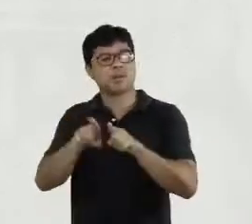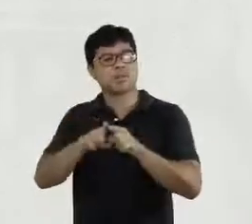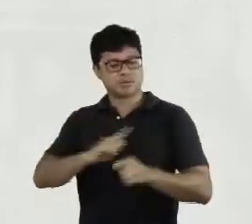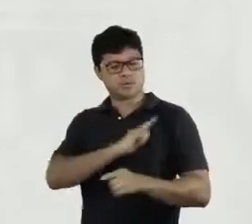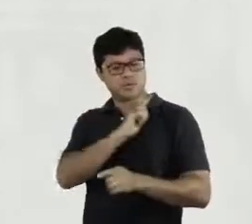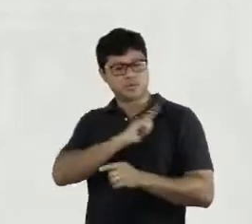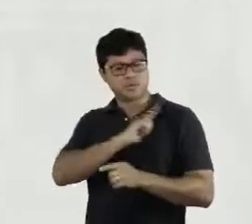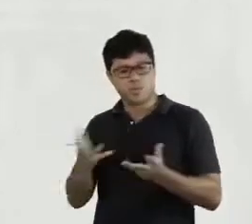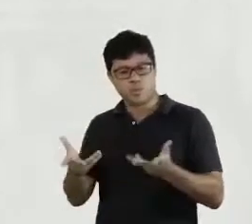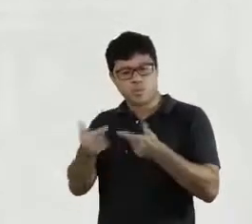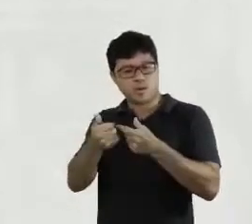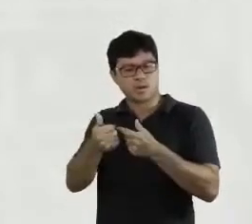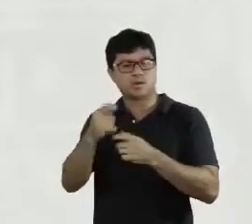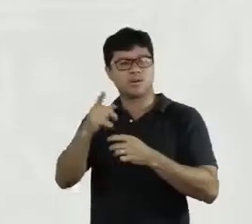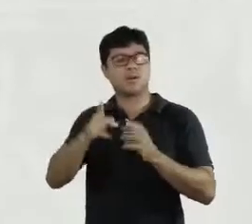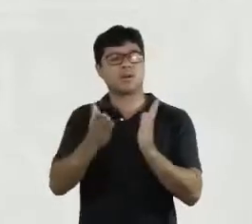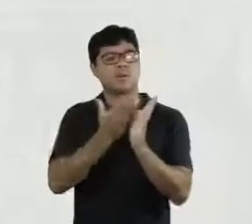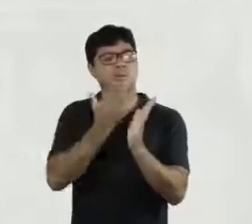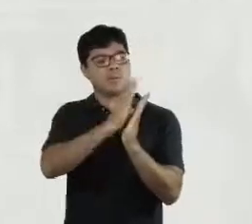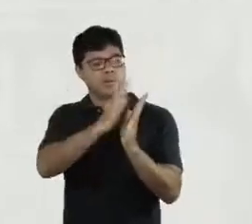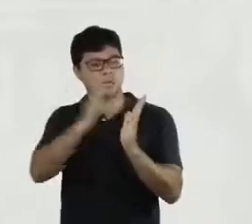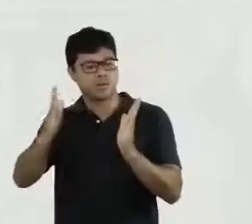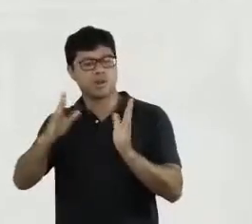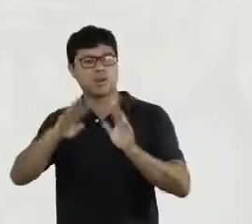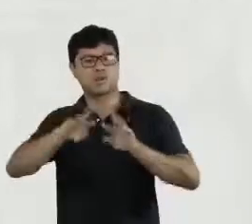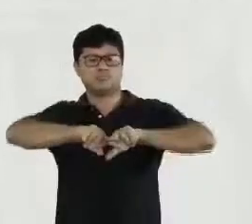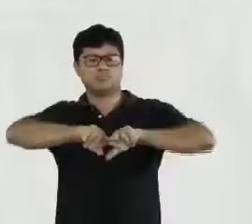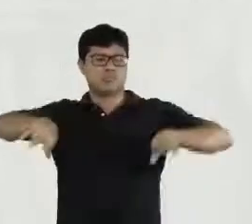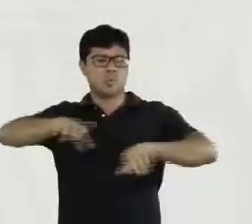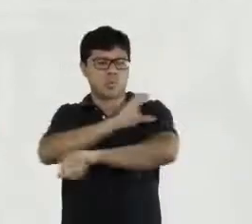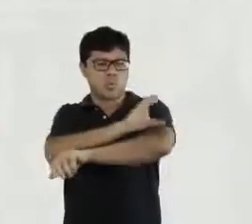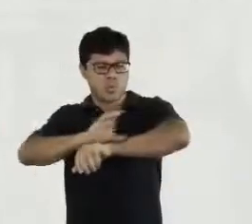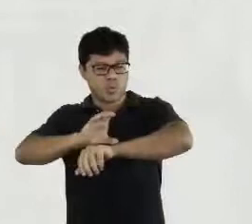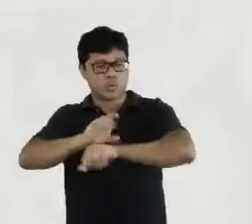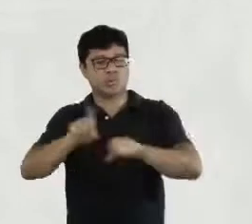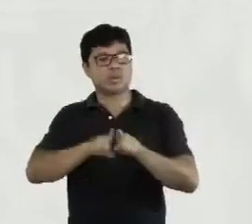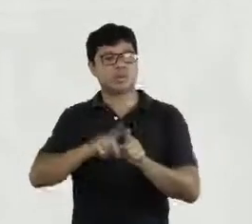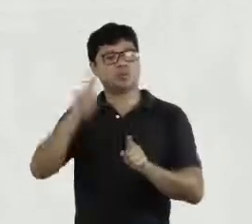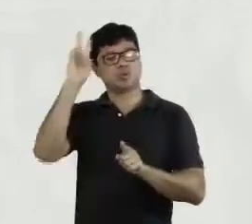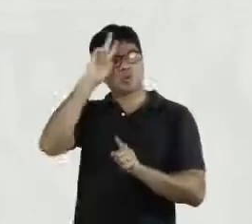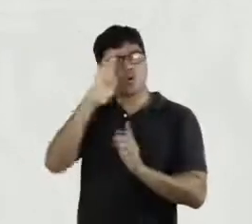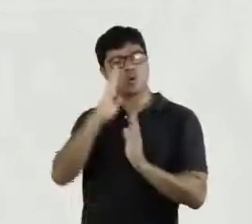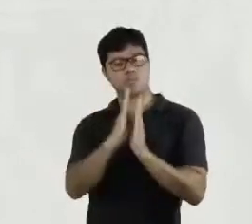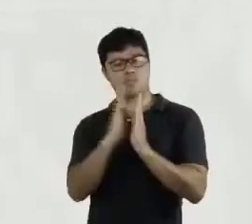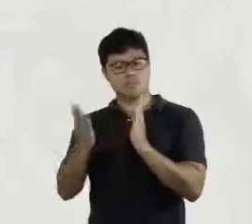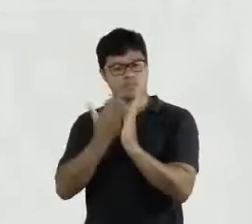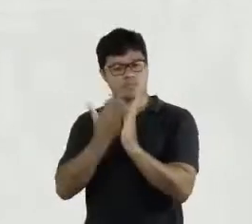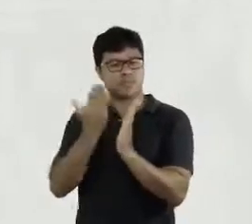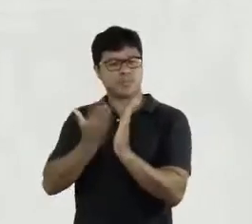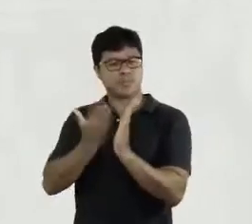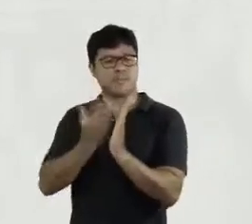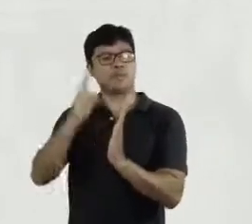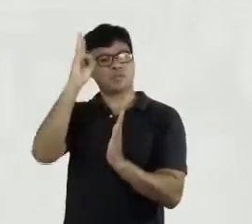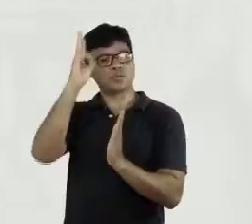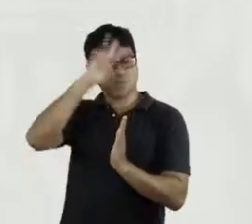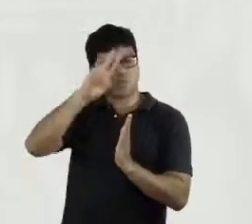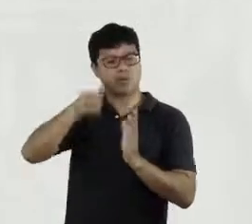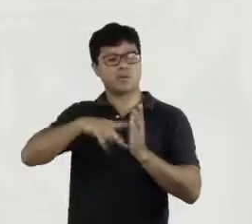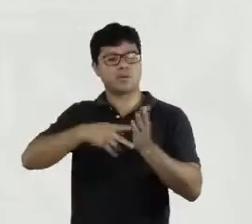da informação, bibliotecas multiculturais, história da biblioteconomia, bibliotecas e história da